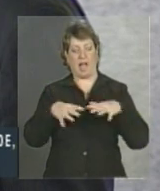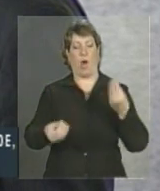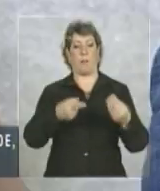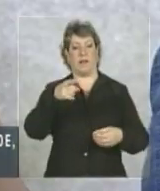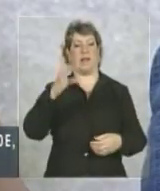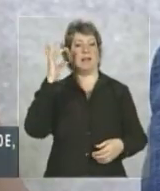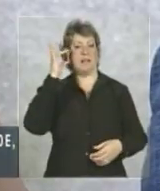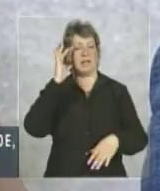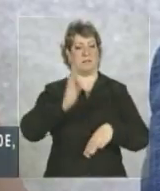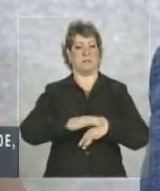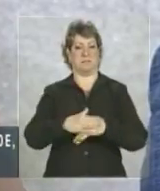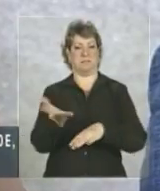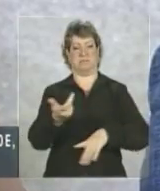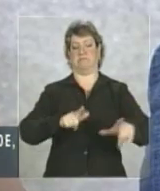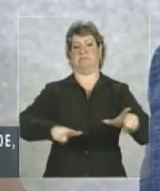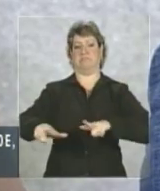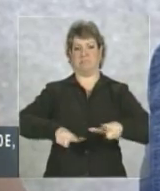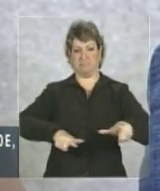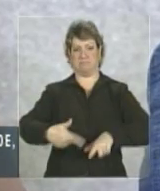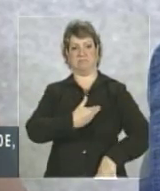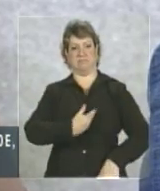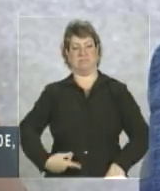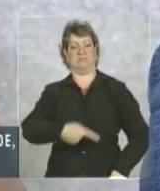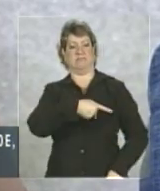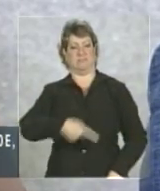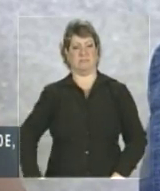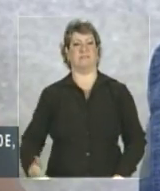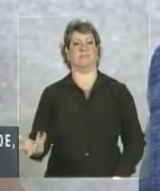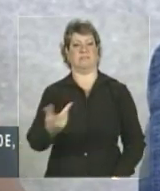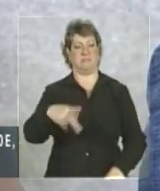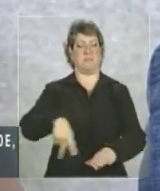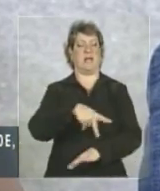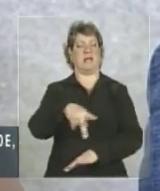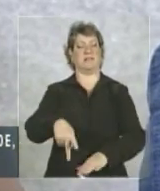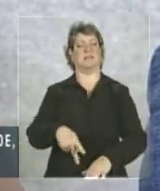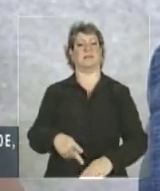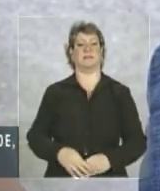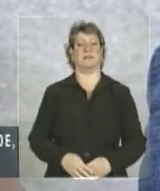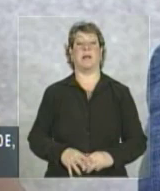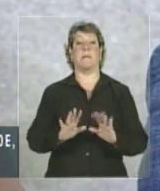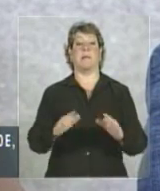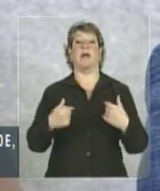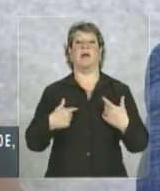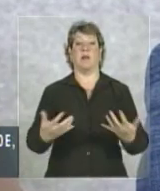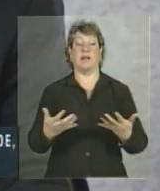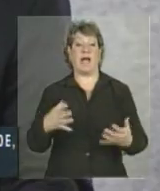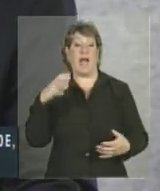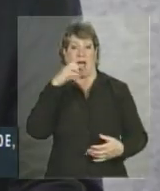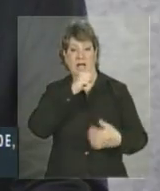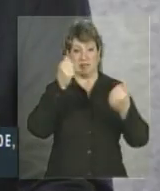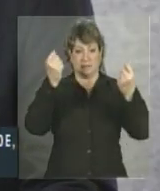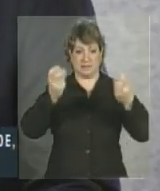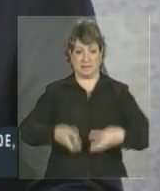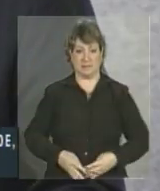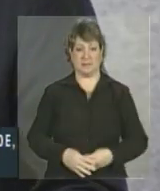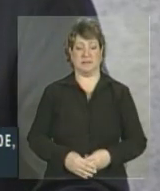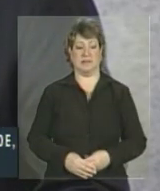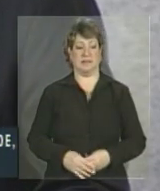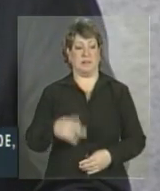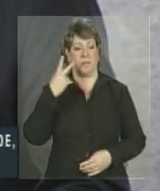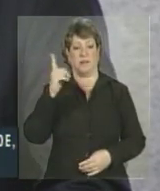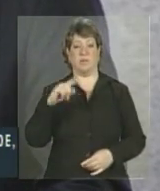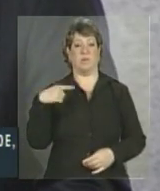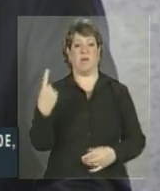forma que Vossa Excelência vem tendo na gestão do nosso país. Mas eu queria, em rápidas palavras, para